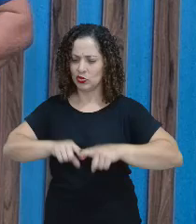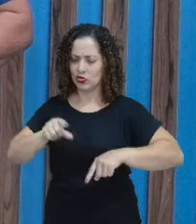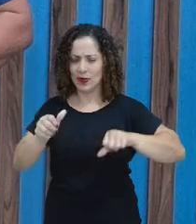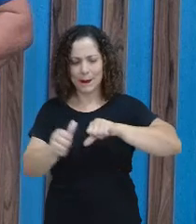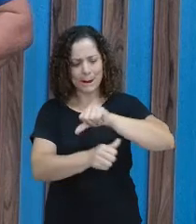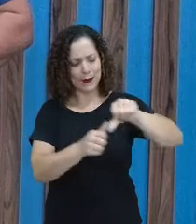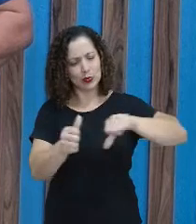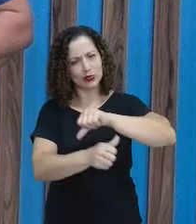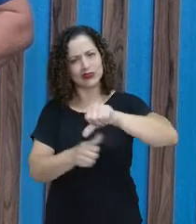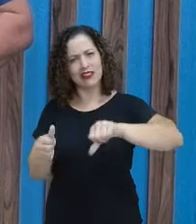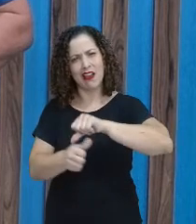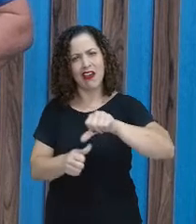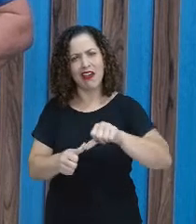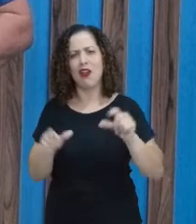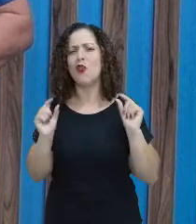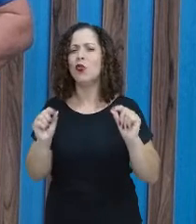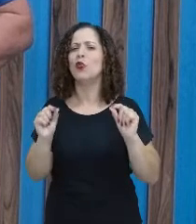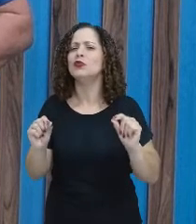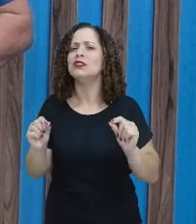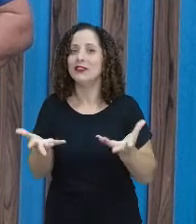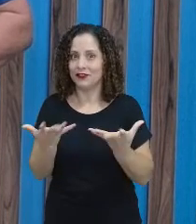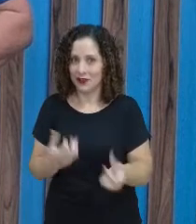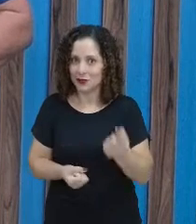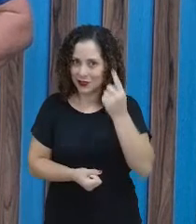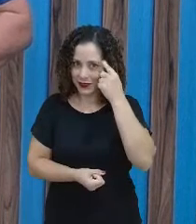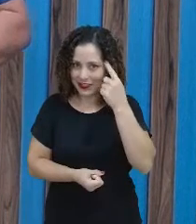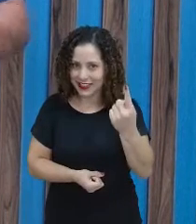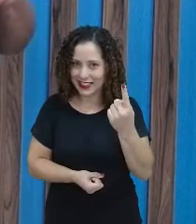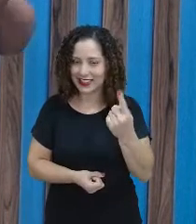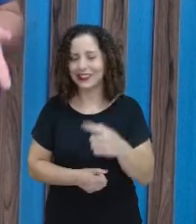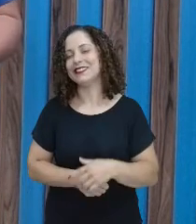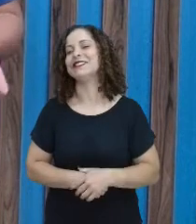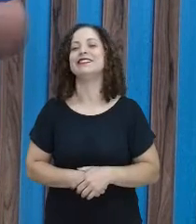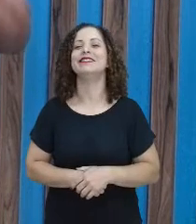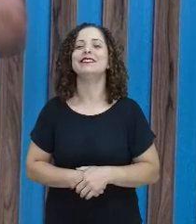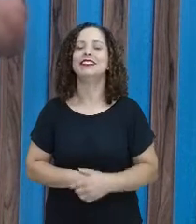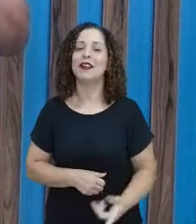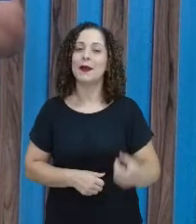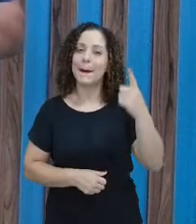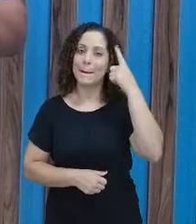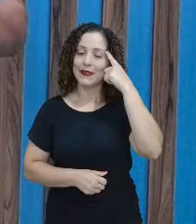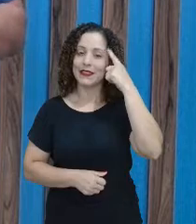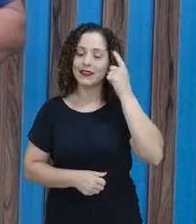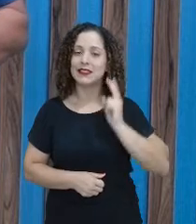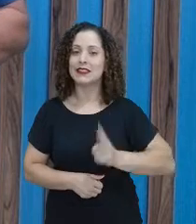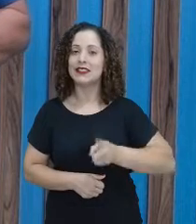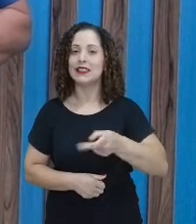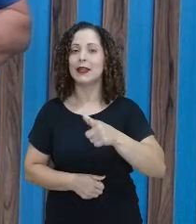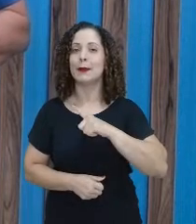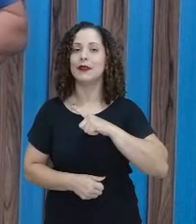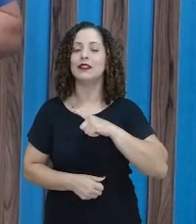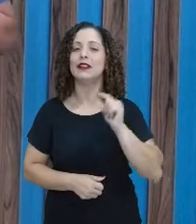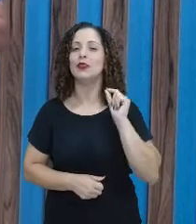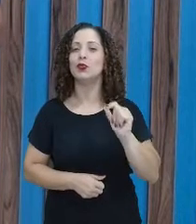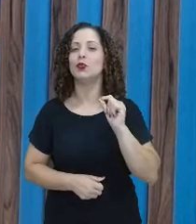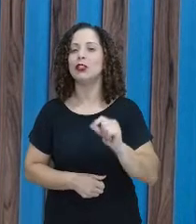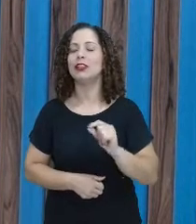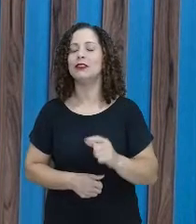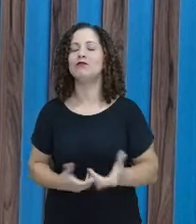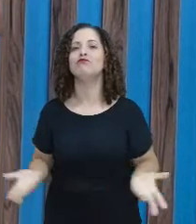vocês acham? Vamos pensar sobre isso? Olha só, para pensar, eu sempre trago um